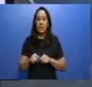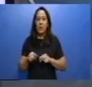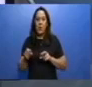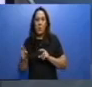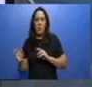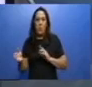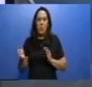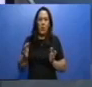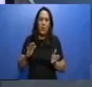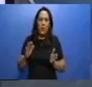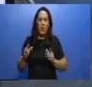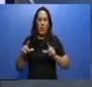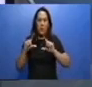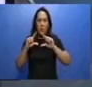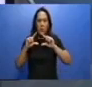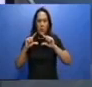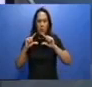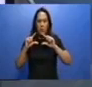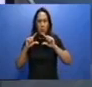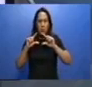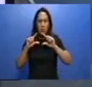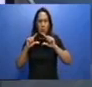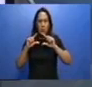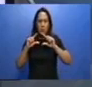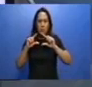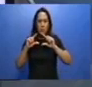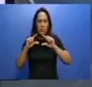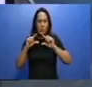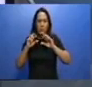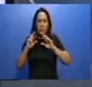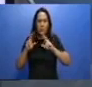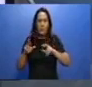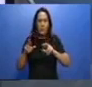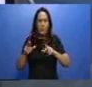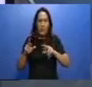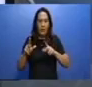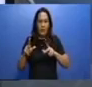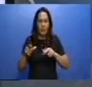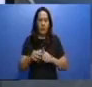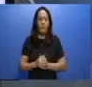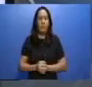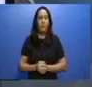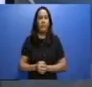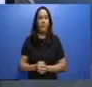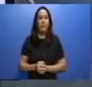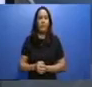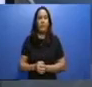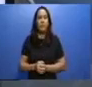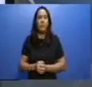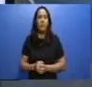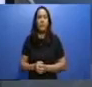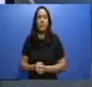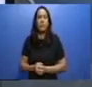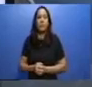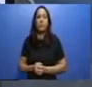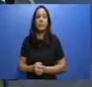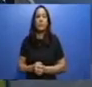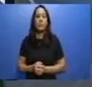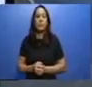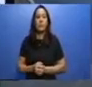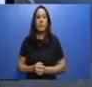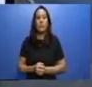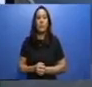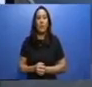aqui a parte de baixo é mais larga e a parte de cima é mais estreita. Essa é a